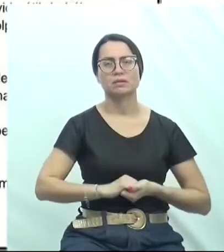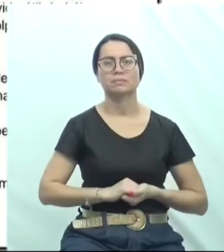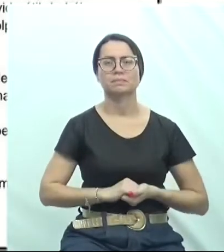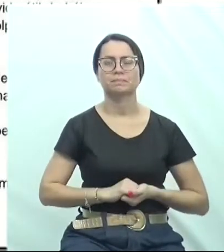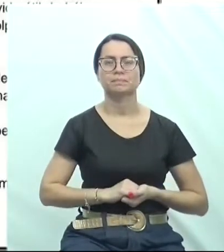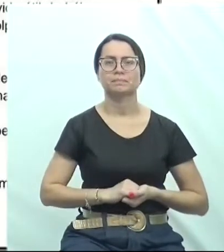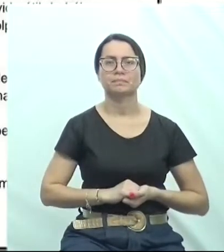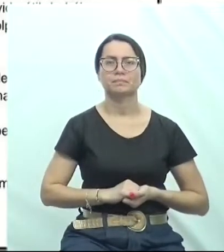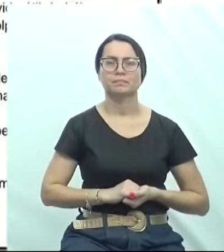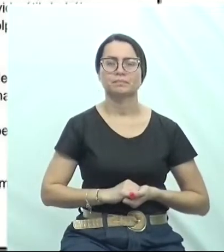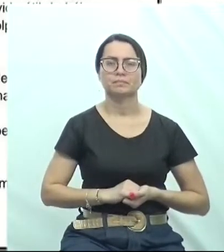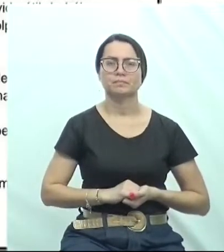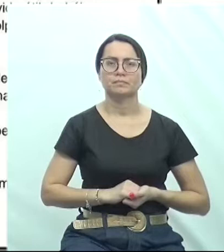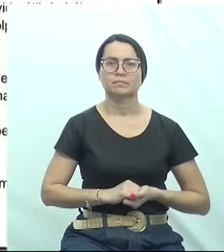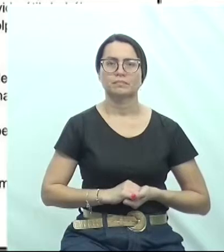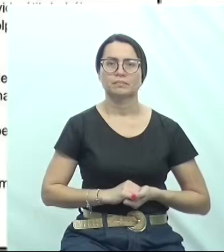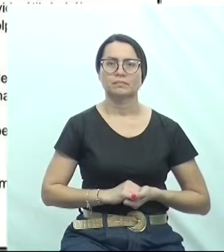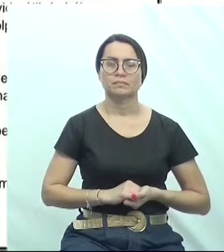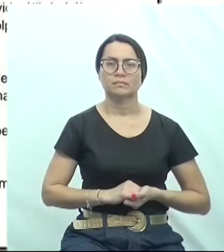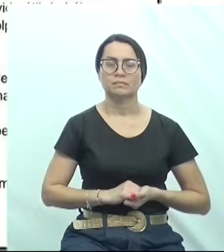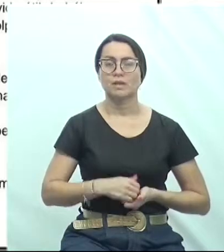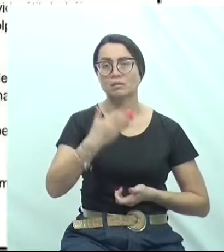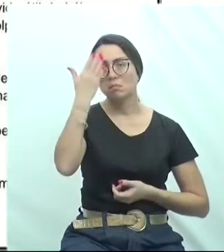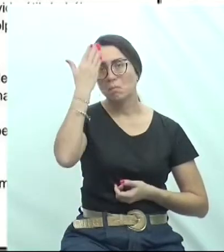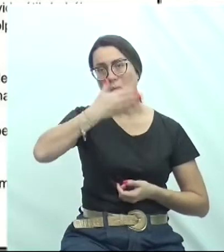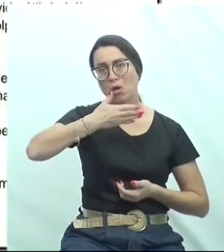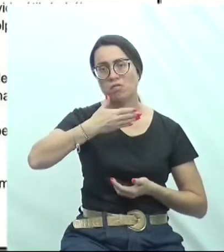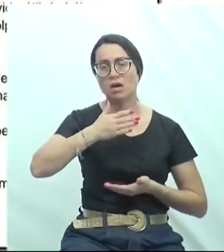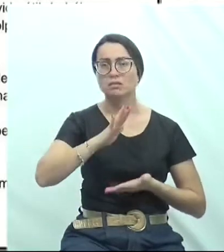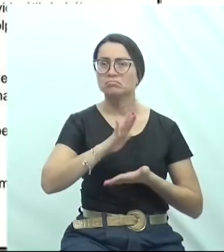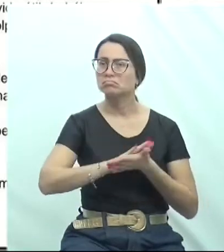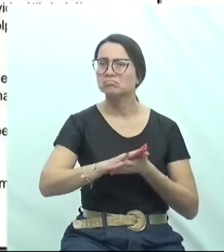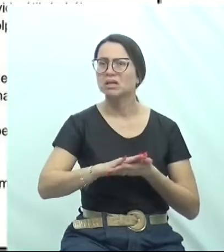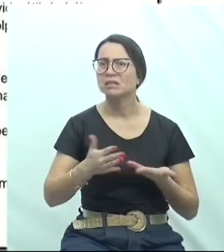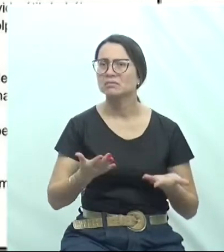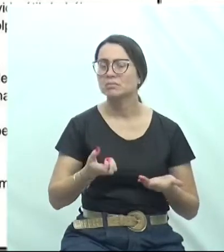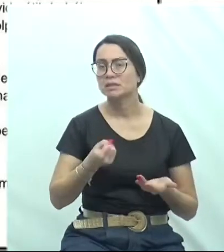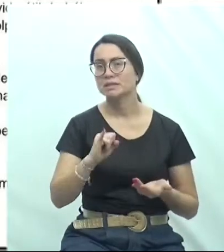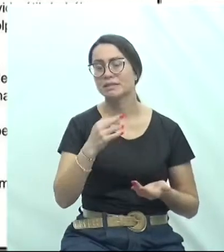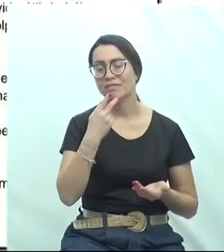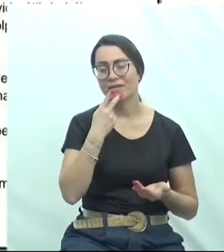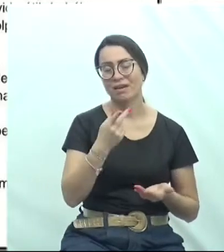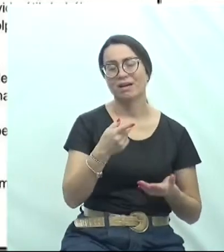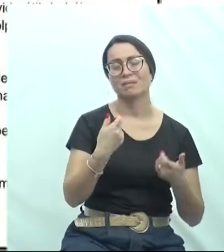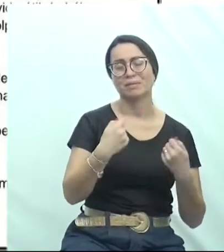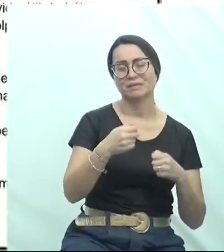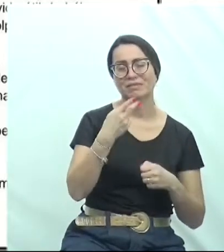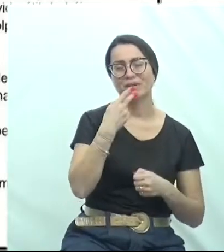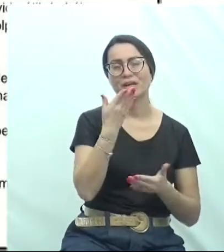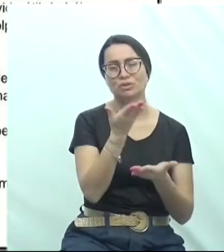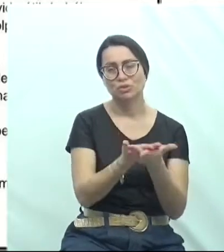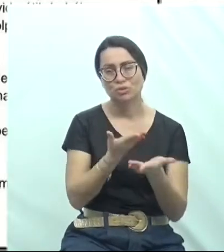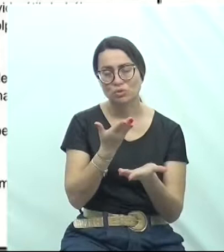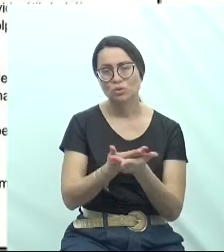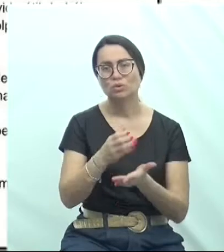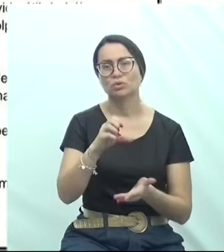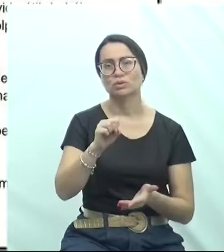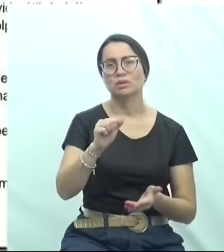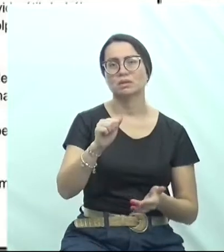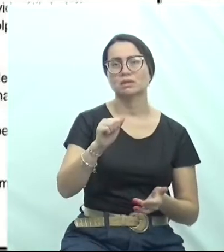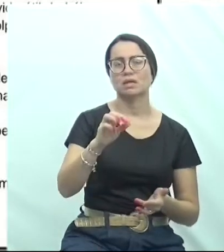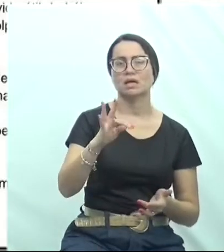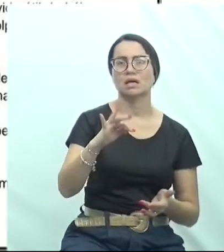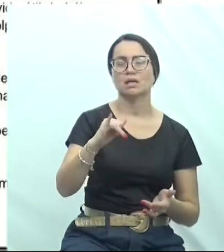de contaminação da rede. Não provaram? Não provaram. Aí, se a gente for falar, vamos falar de estudos, né? Aí trouxe estudos da SAT, eu tenho um